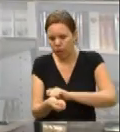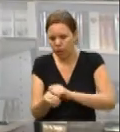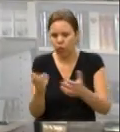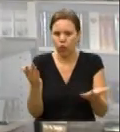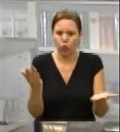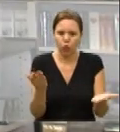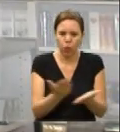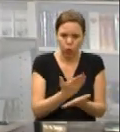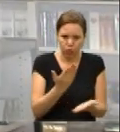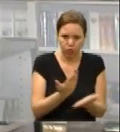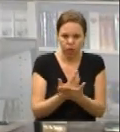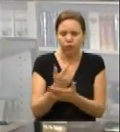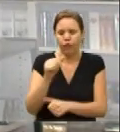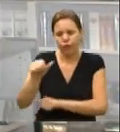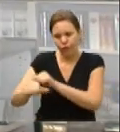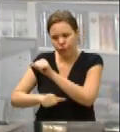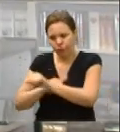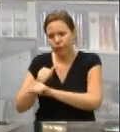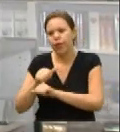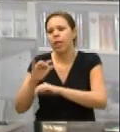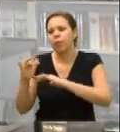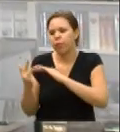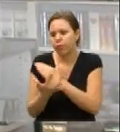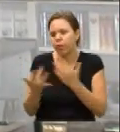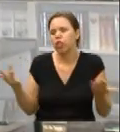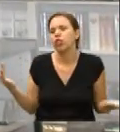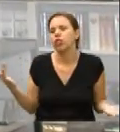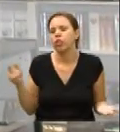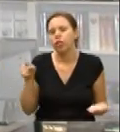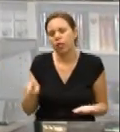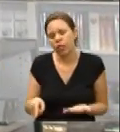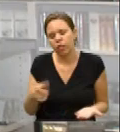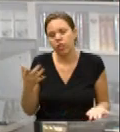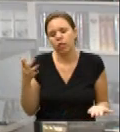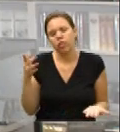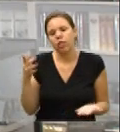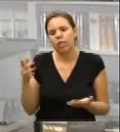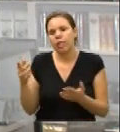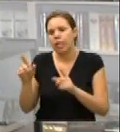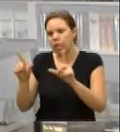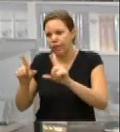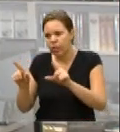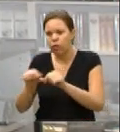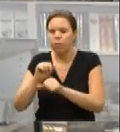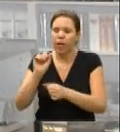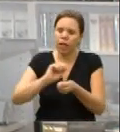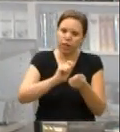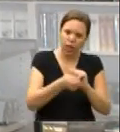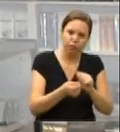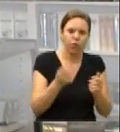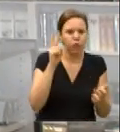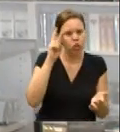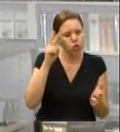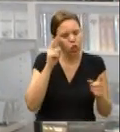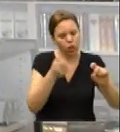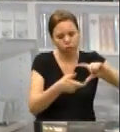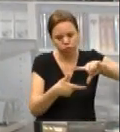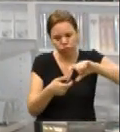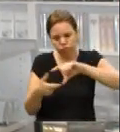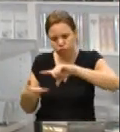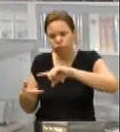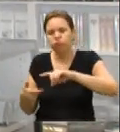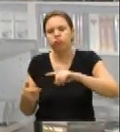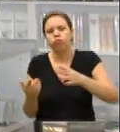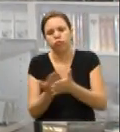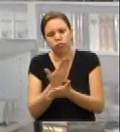para a mídia da televisão, a graphic novel está adaptando o livro para a mídia da história em quadrinho. Então você vai ver ali uma releitura dos